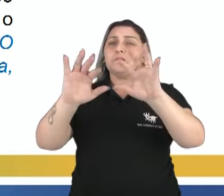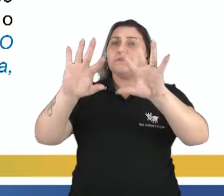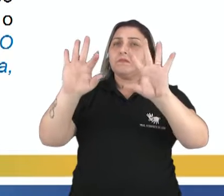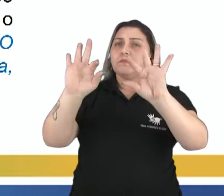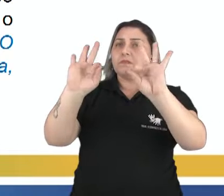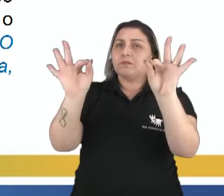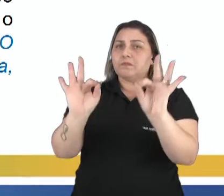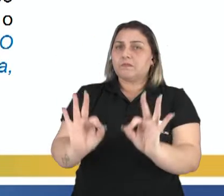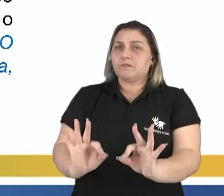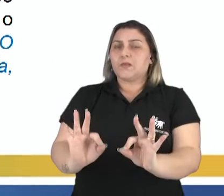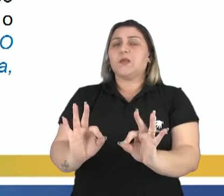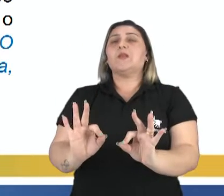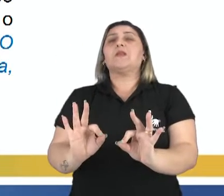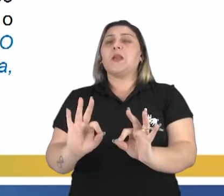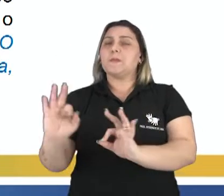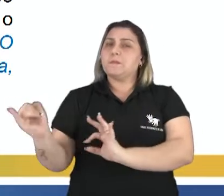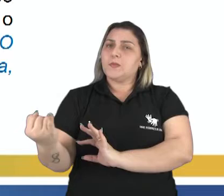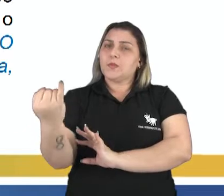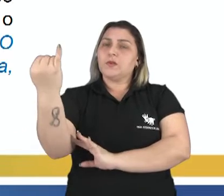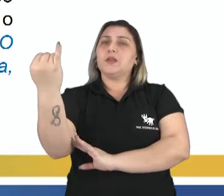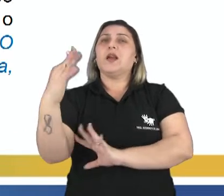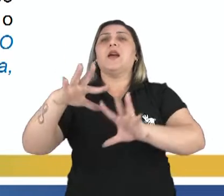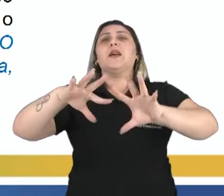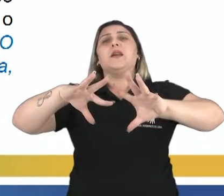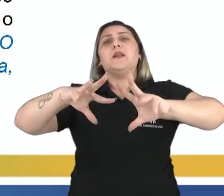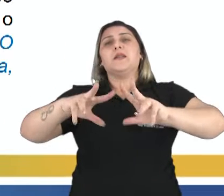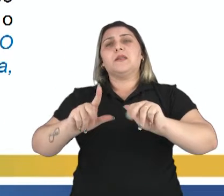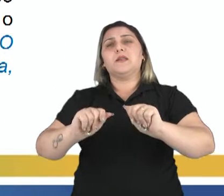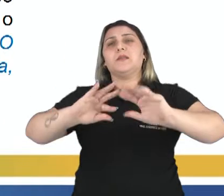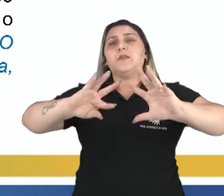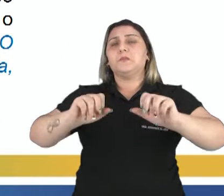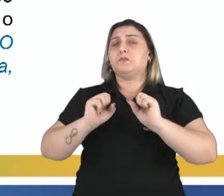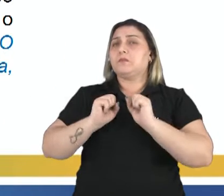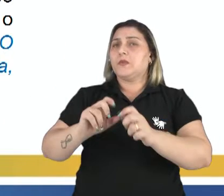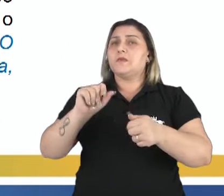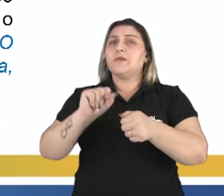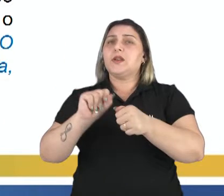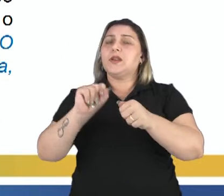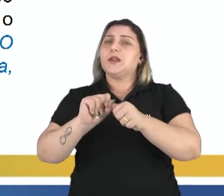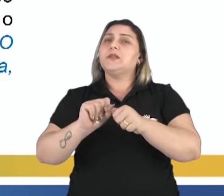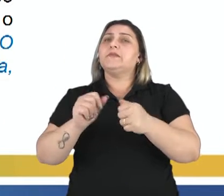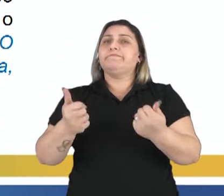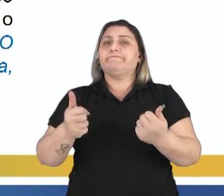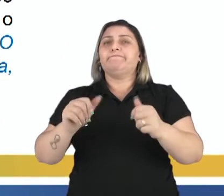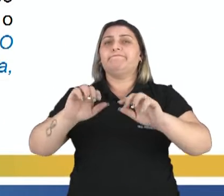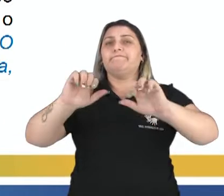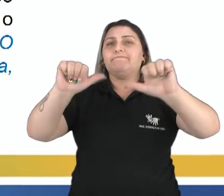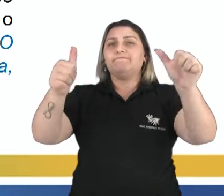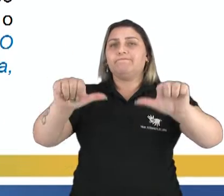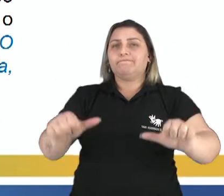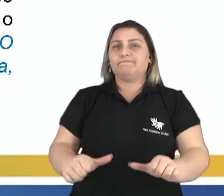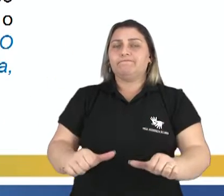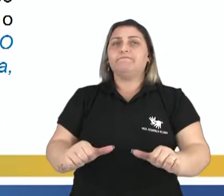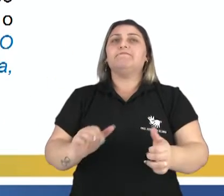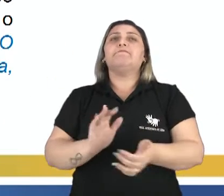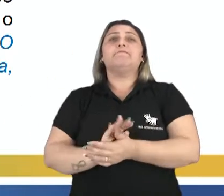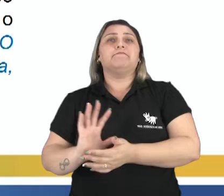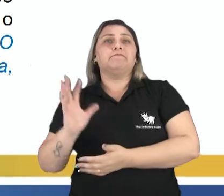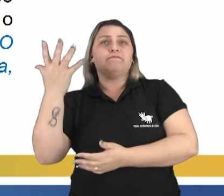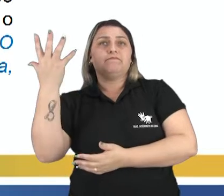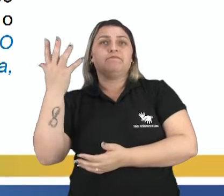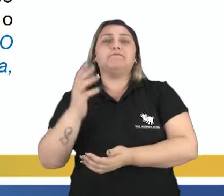definir alguma coisa importante naquela massa para ele poder realizar a sua obra. Então, parte do